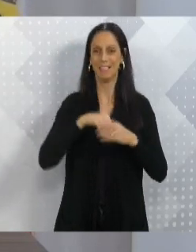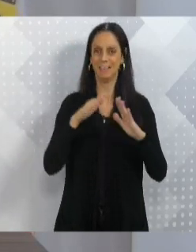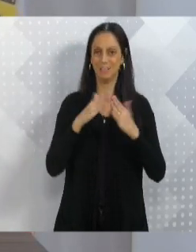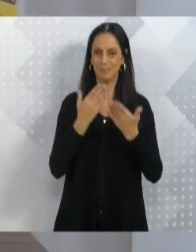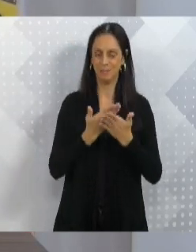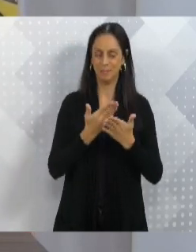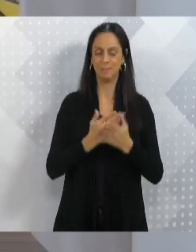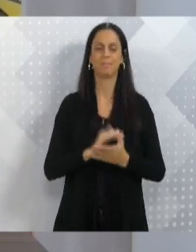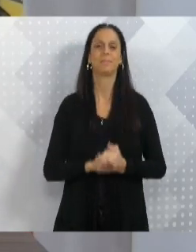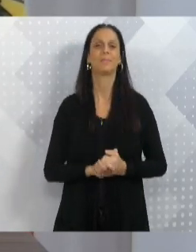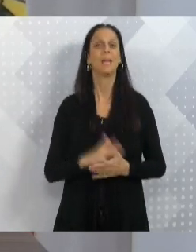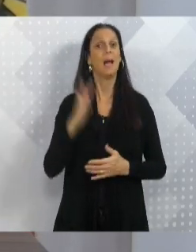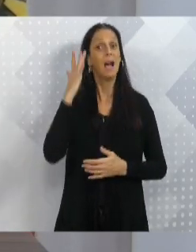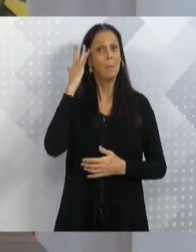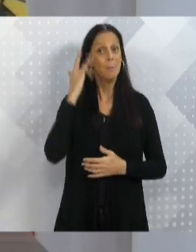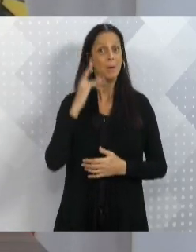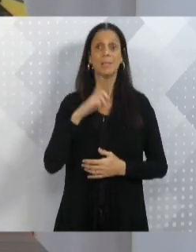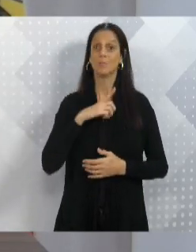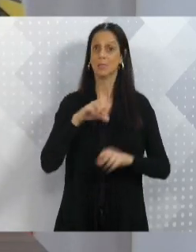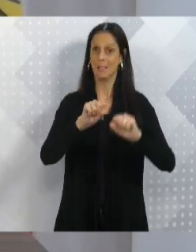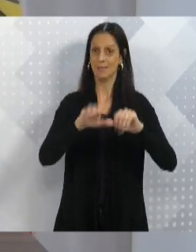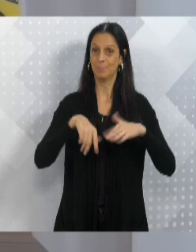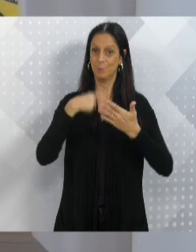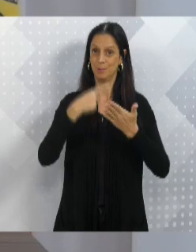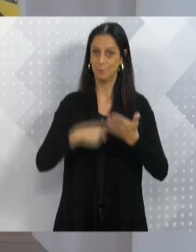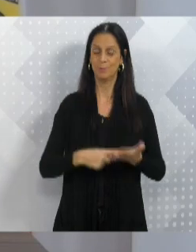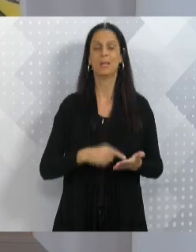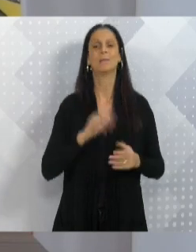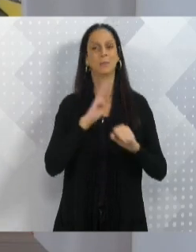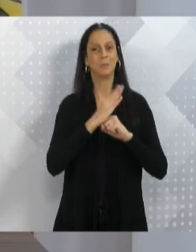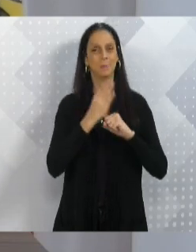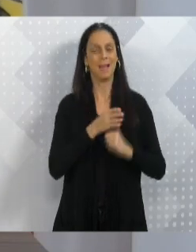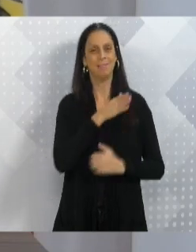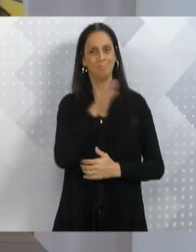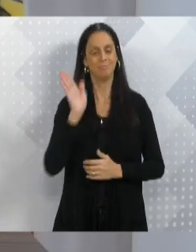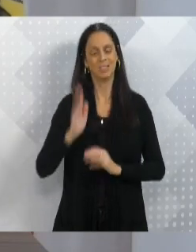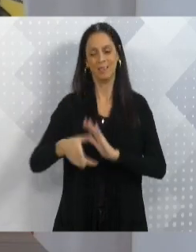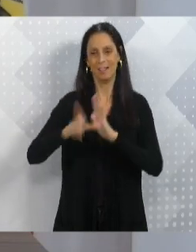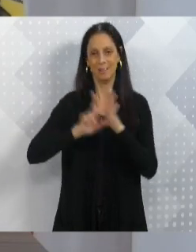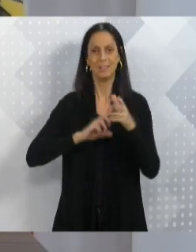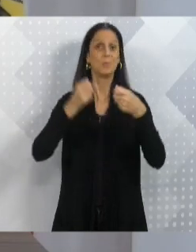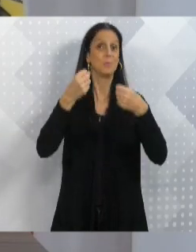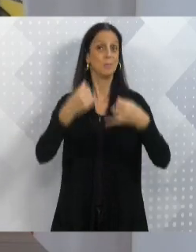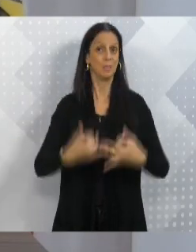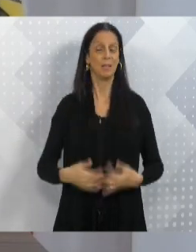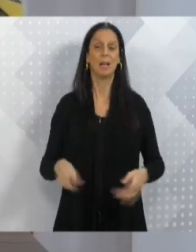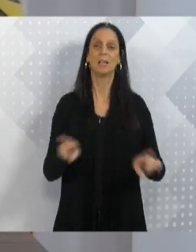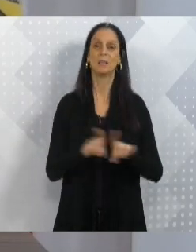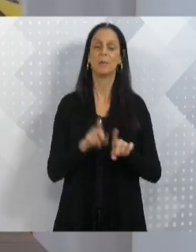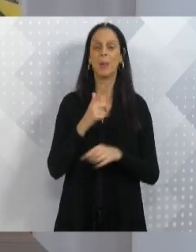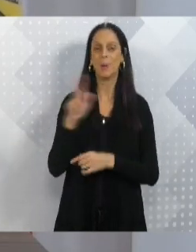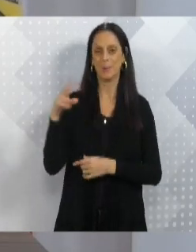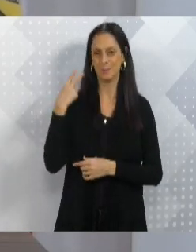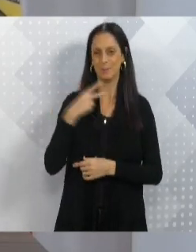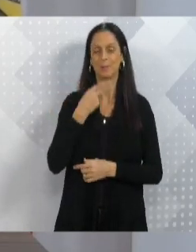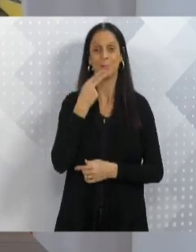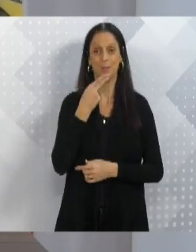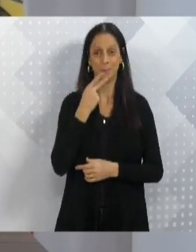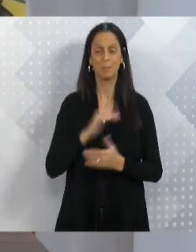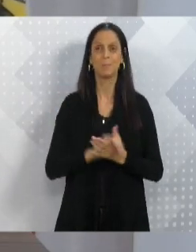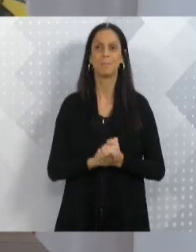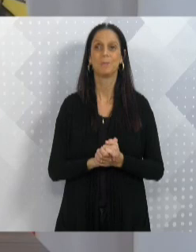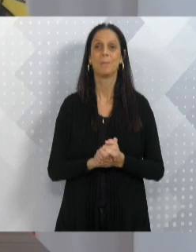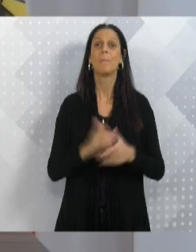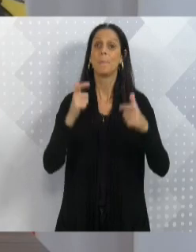itinerante, a terceira do ano, já foi mencionado aqui, inclusive, por outros vereadores, será